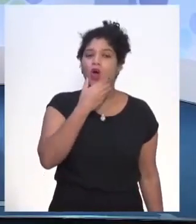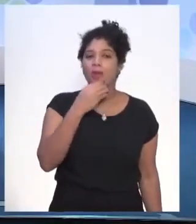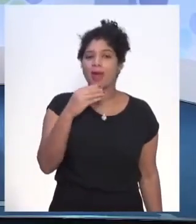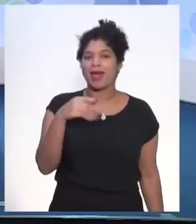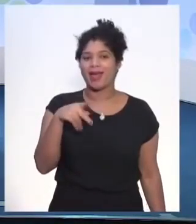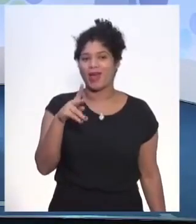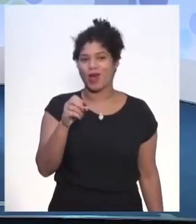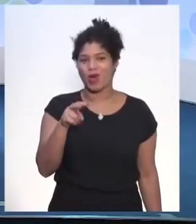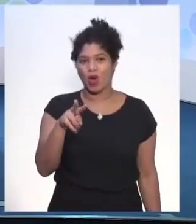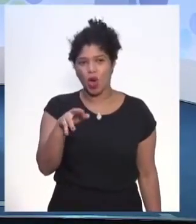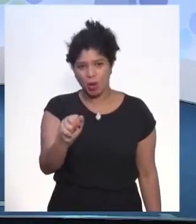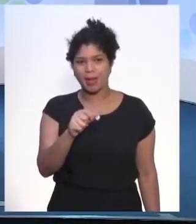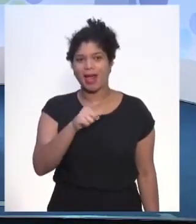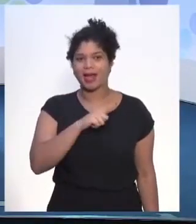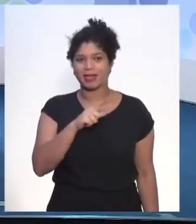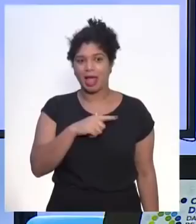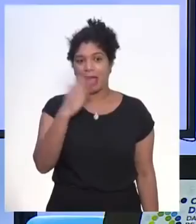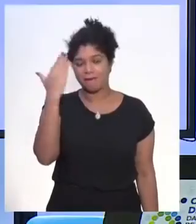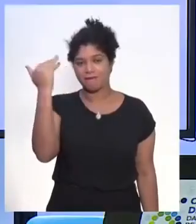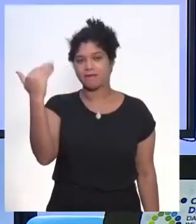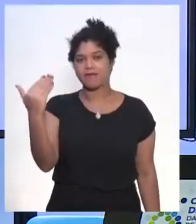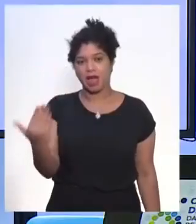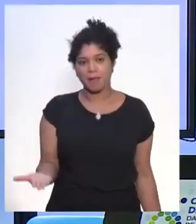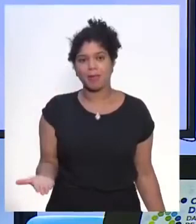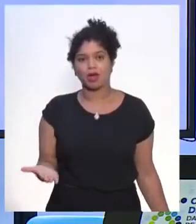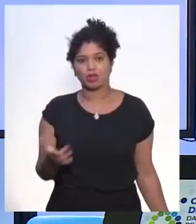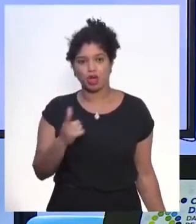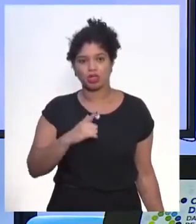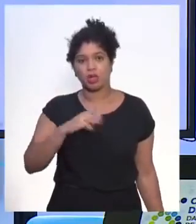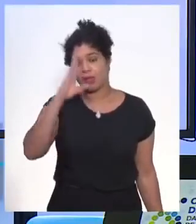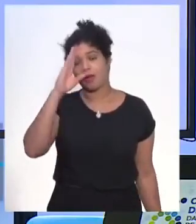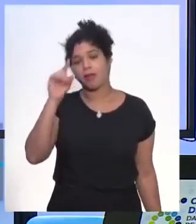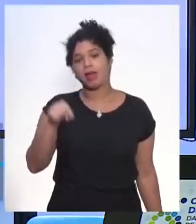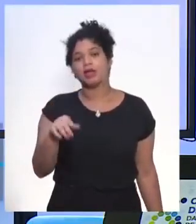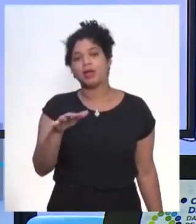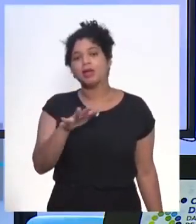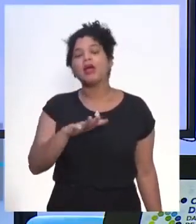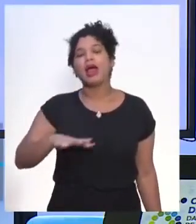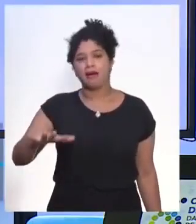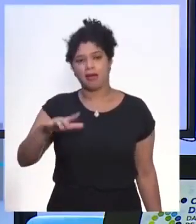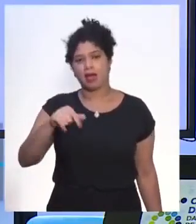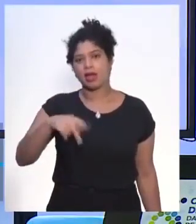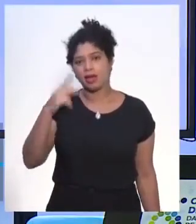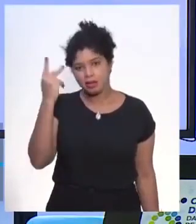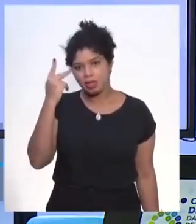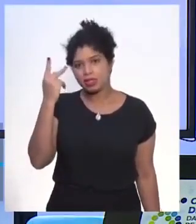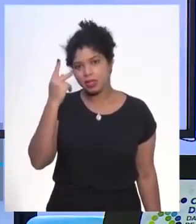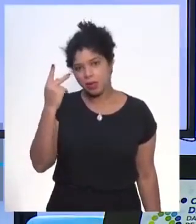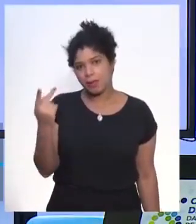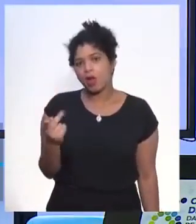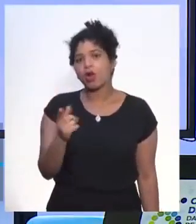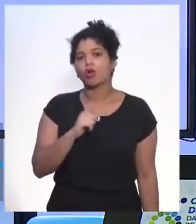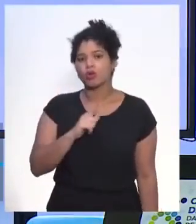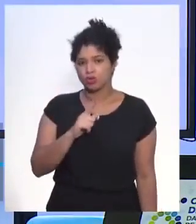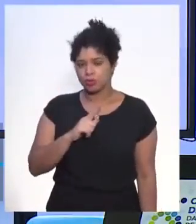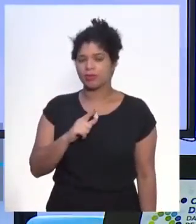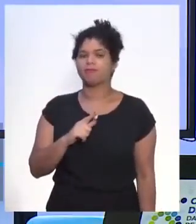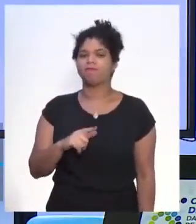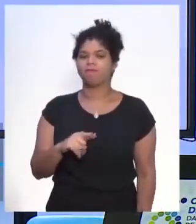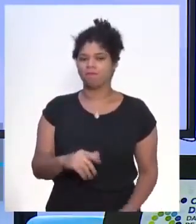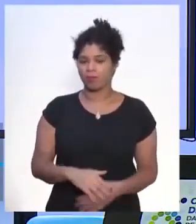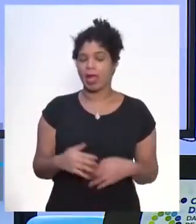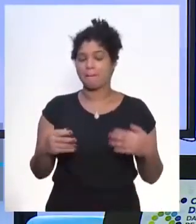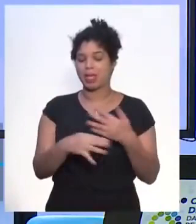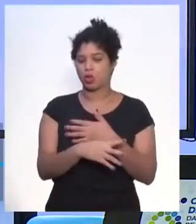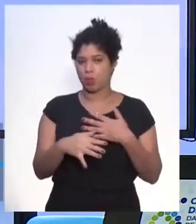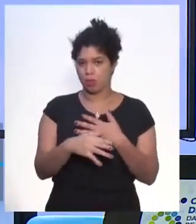né? Tem bastante grafiteiros hoje aqui, né? Principalmente aqui na região urbana aqui de São Paulo, né? Metropolitana, a gente tem bastante grafiteiros